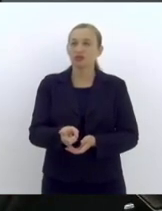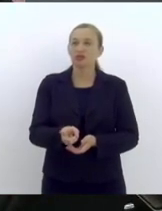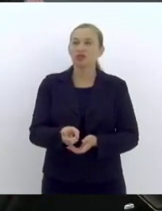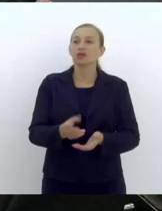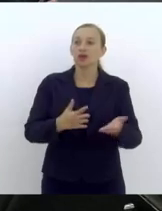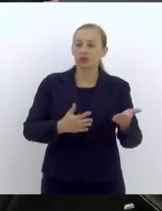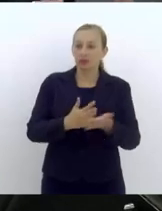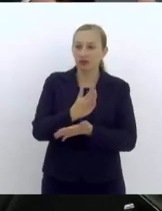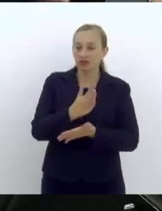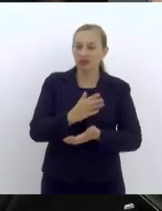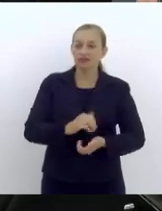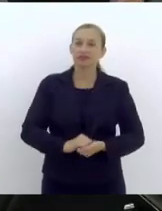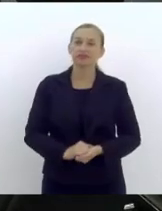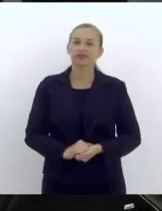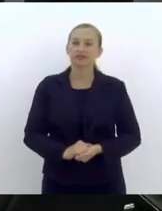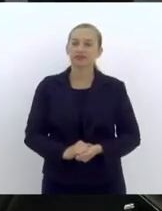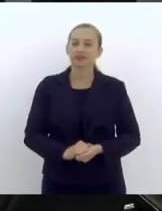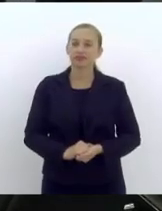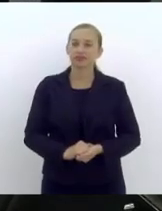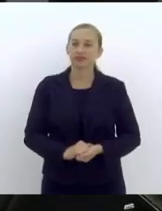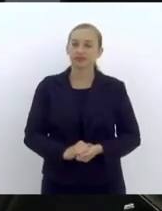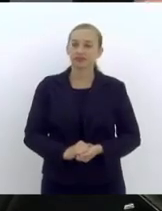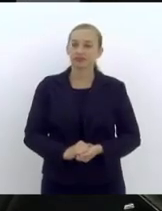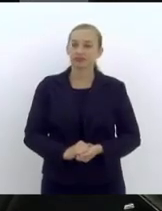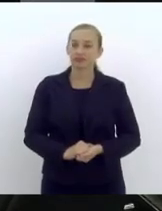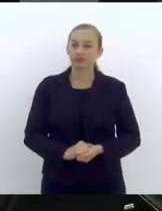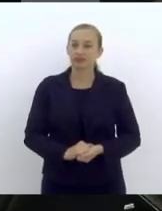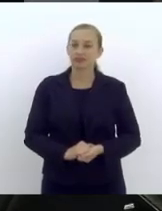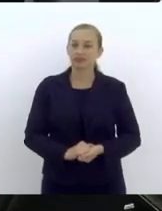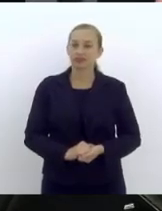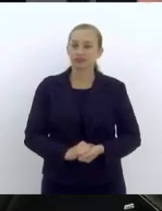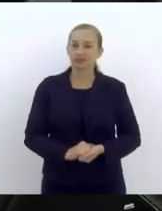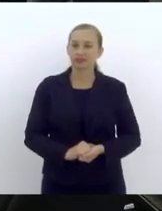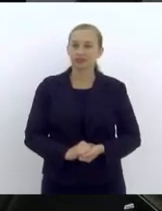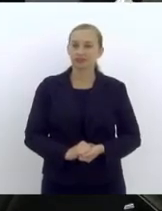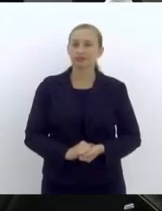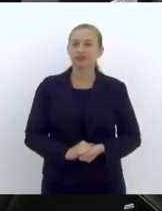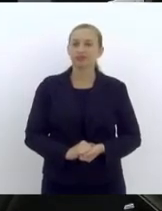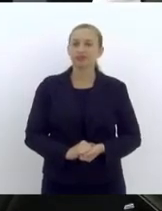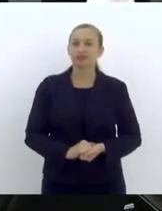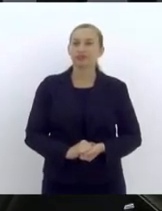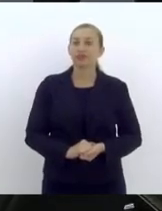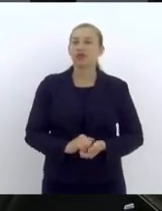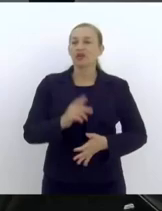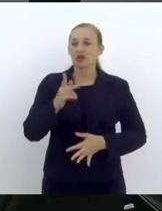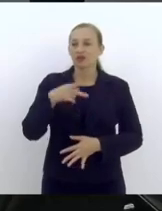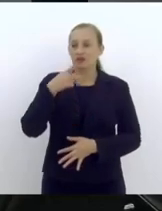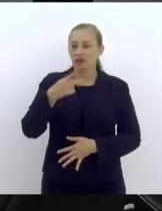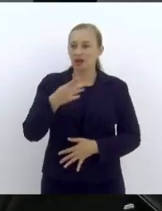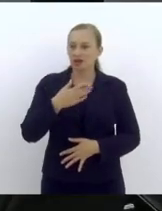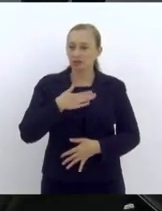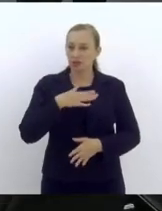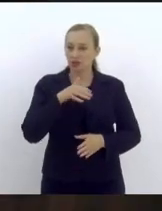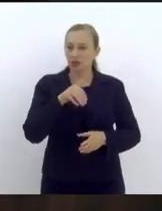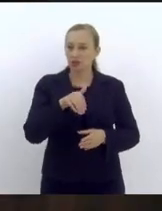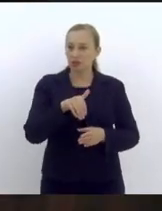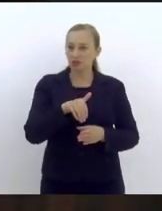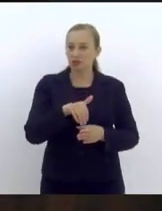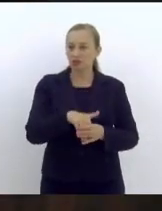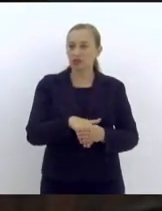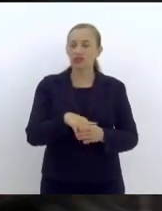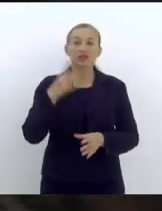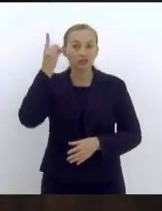aprovado vai autógrafo posso fazer a declaração de voto para declaração de voto